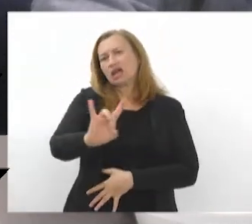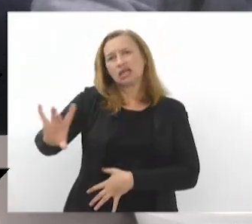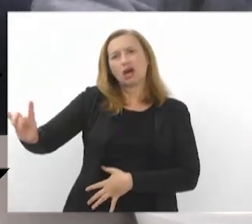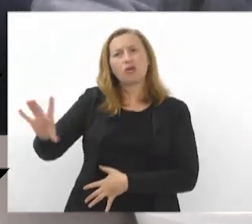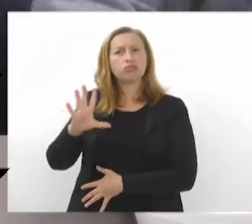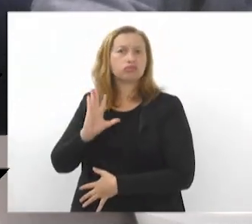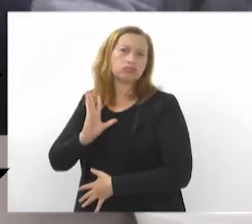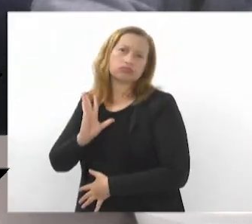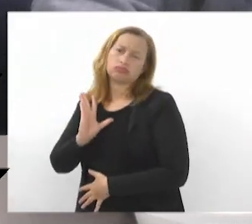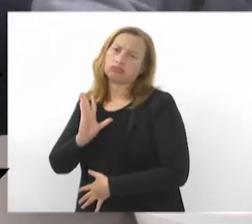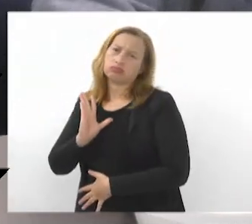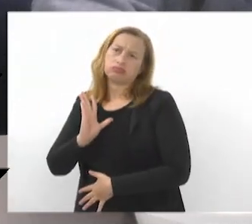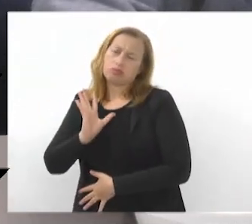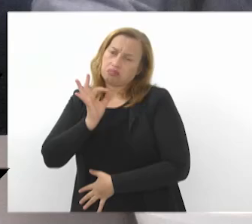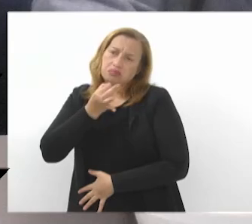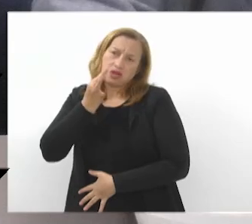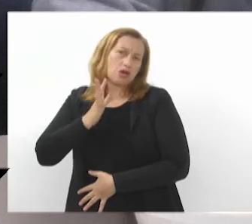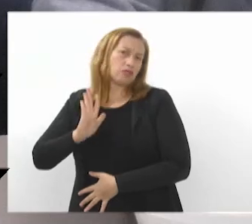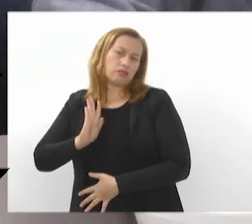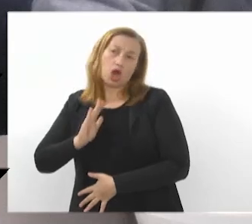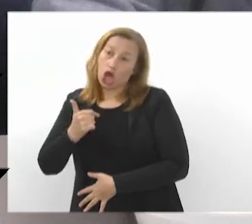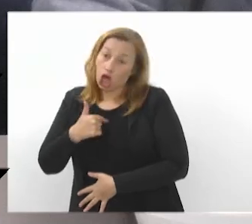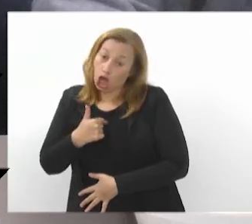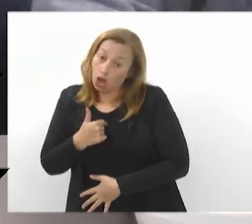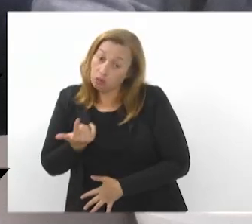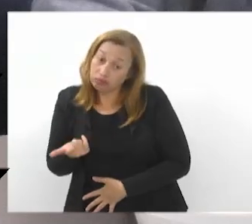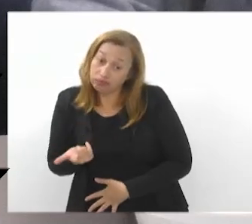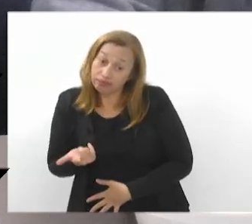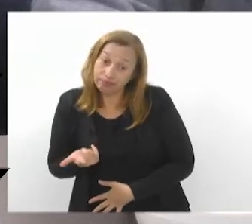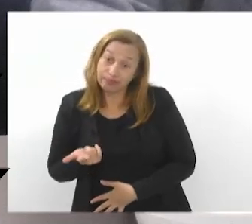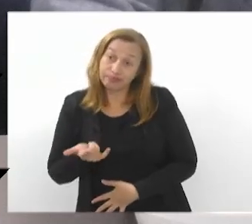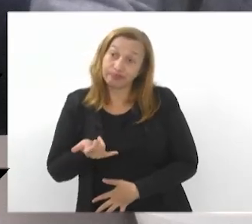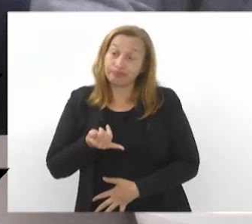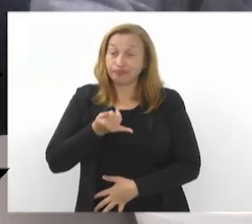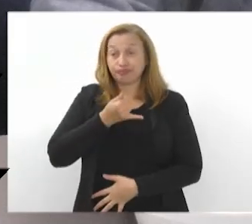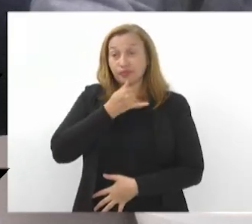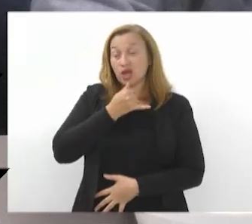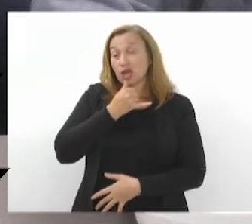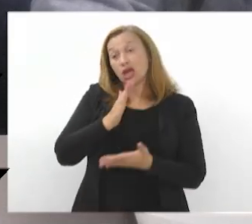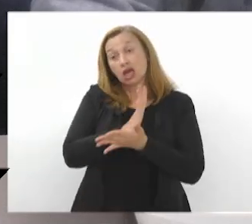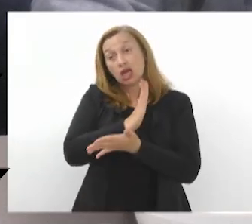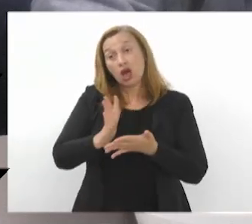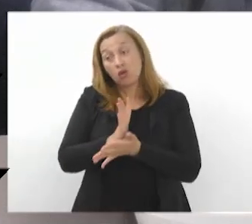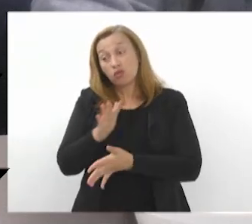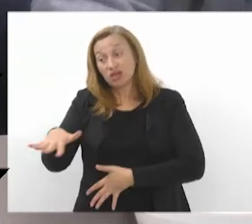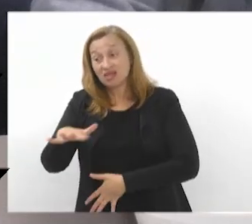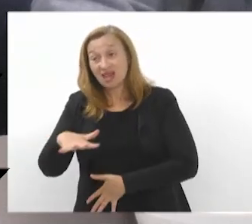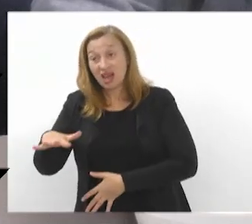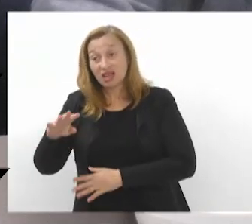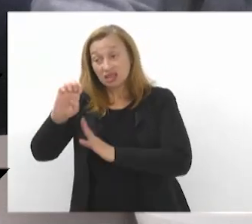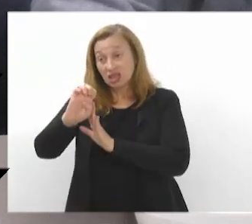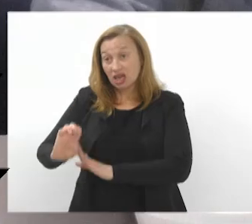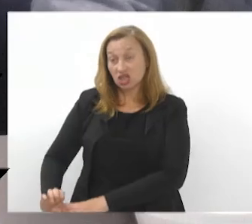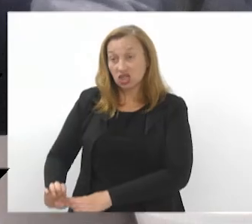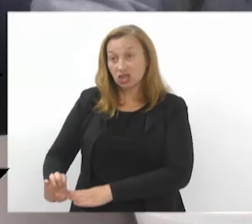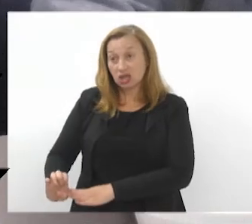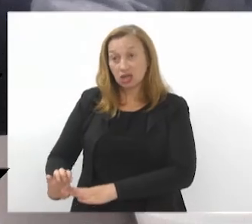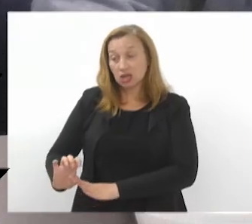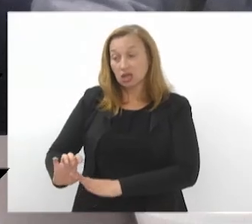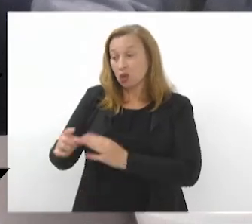sua sensação. Eu, por exemplo, lamento que alguns setores da esquerda não